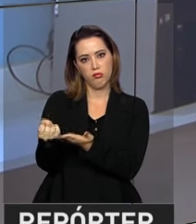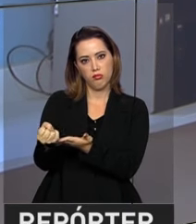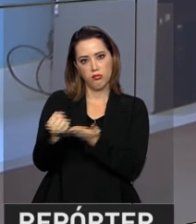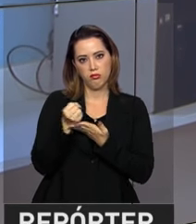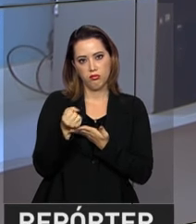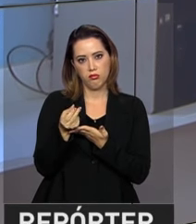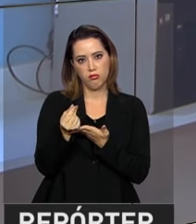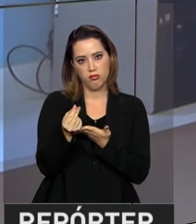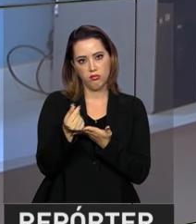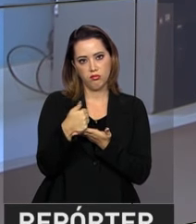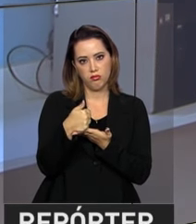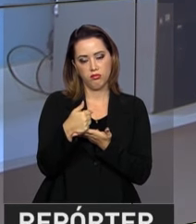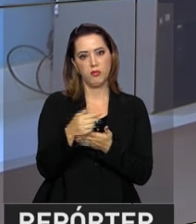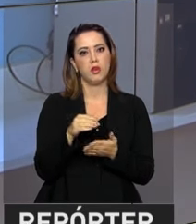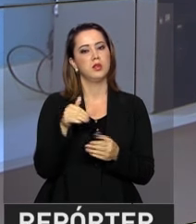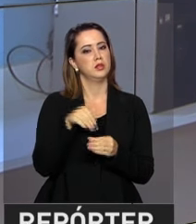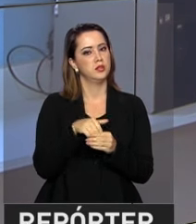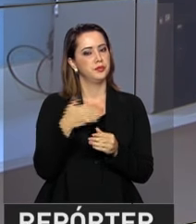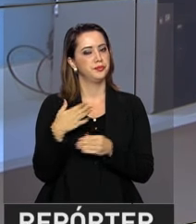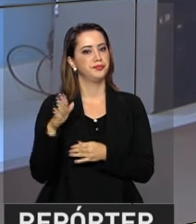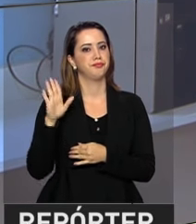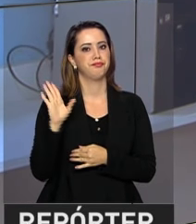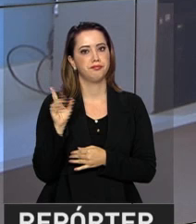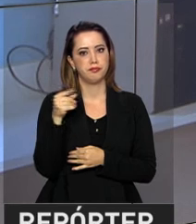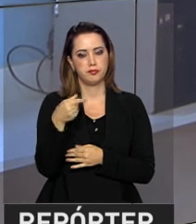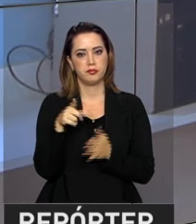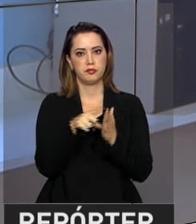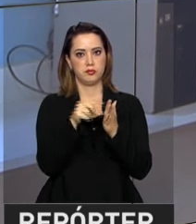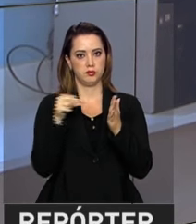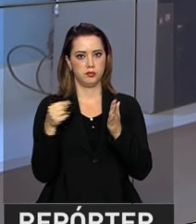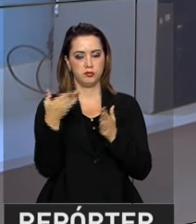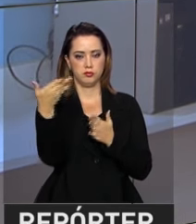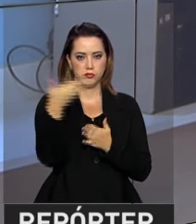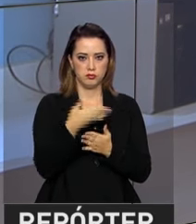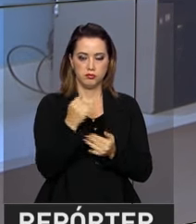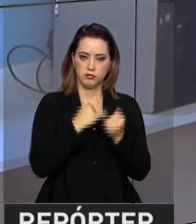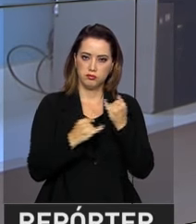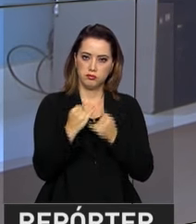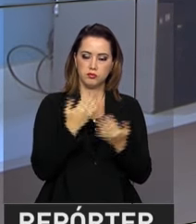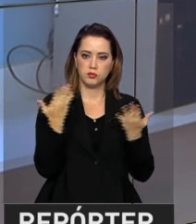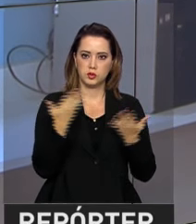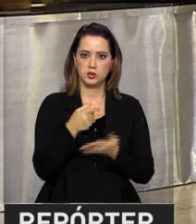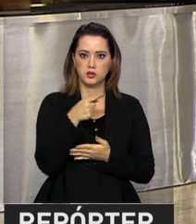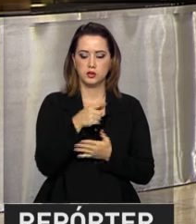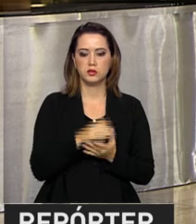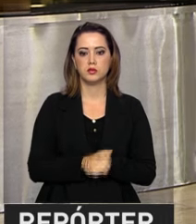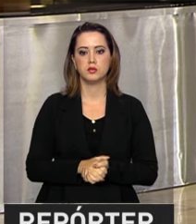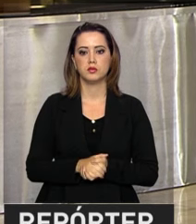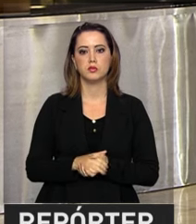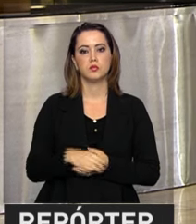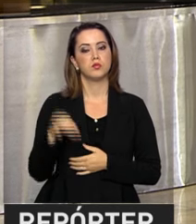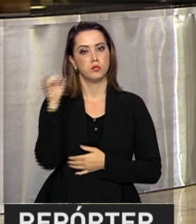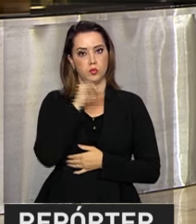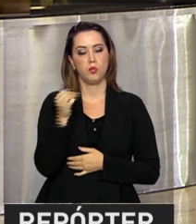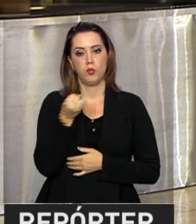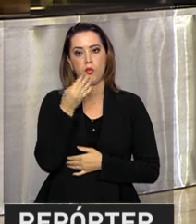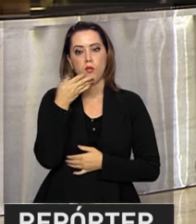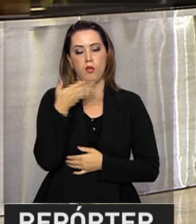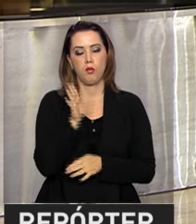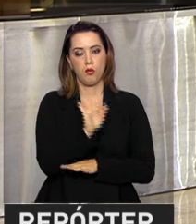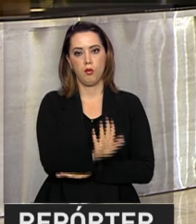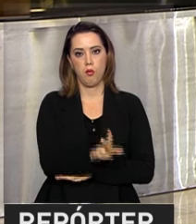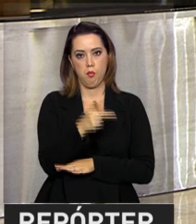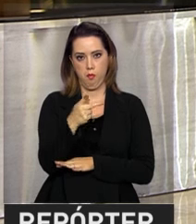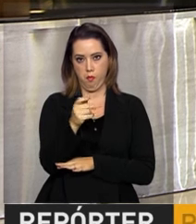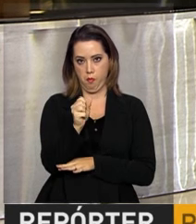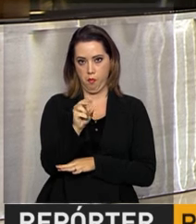para a campanha eleitoral. Vamos saber os detalhes com Paulo Lasalvia. Boa tarde, Paulo. Olá, Renata. Boa tarde a todos